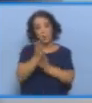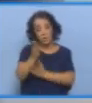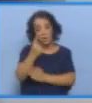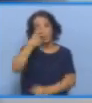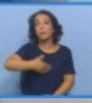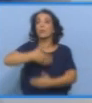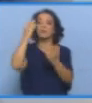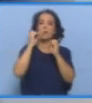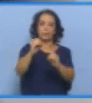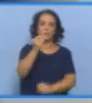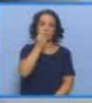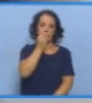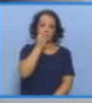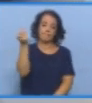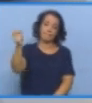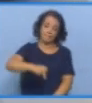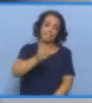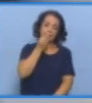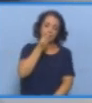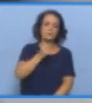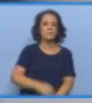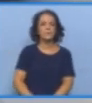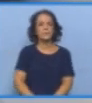por dia. Quantas pessoas são alimentadas a partir desse